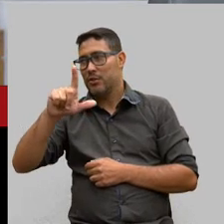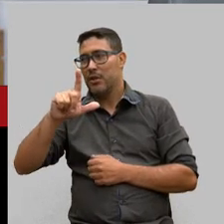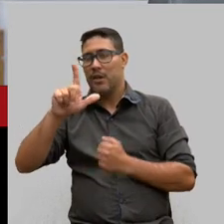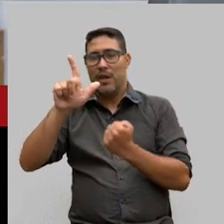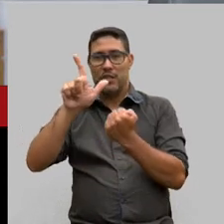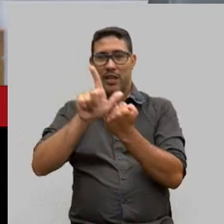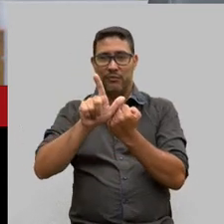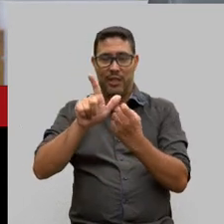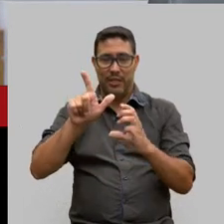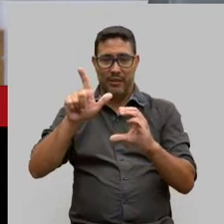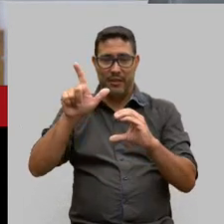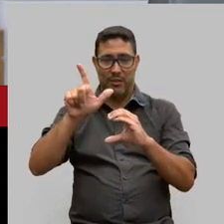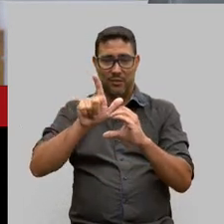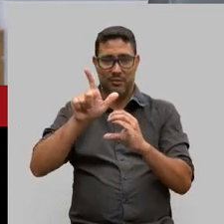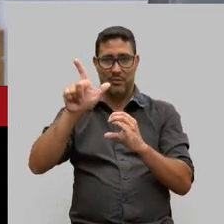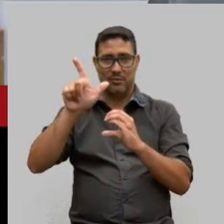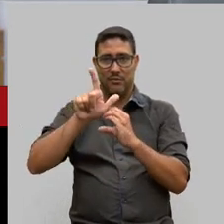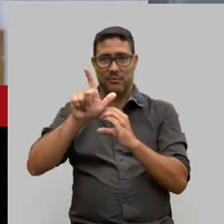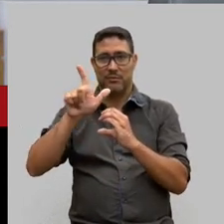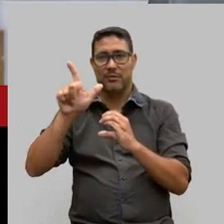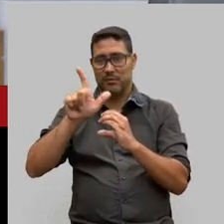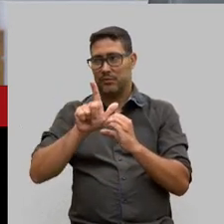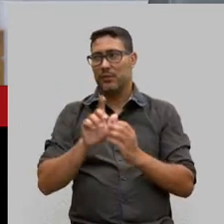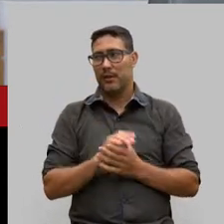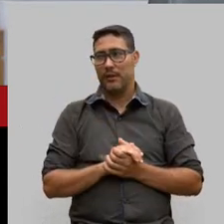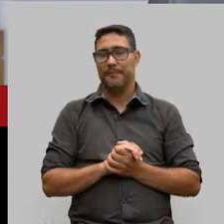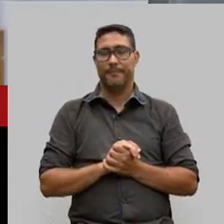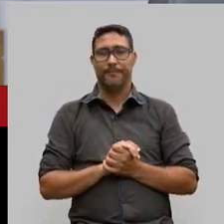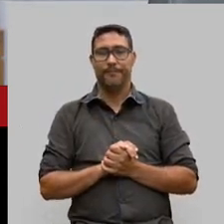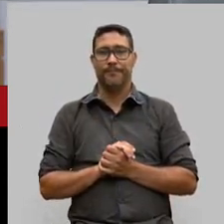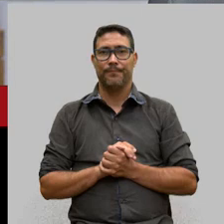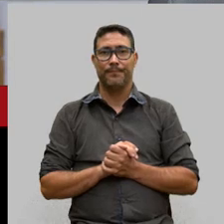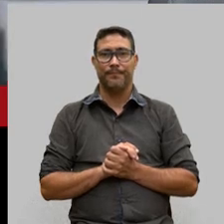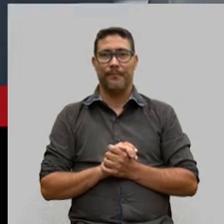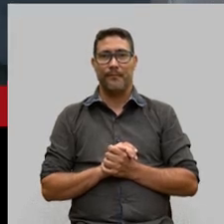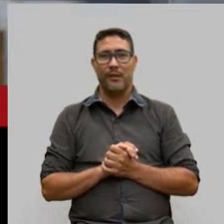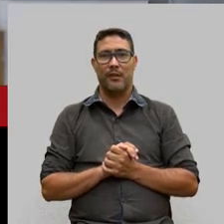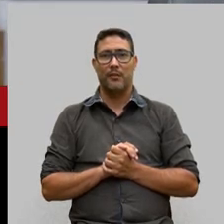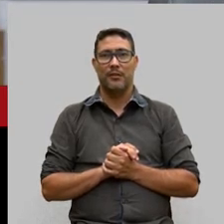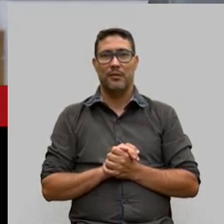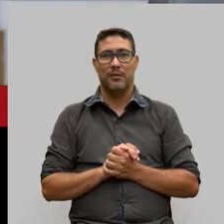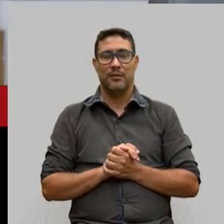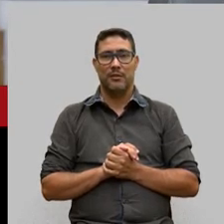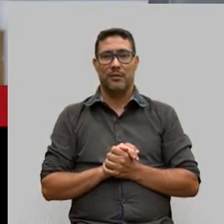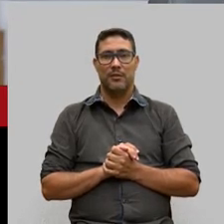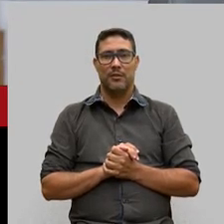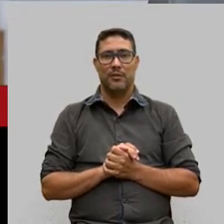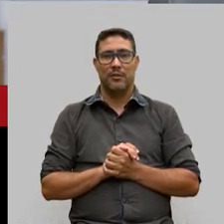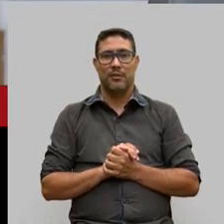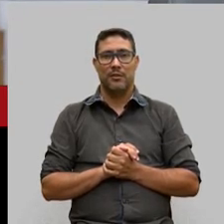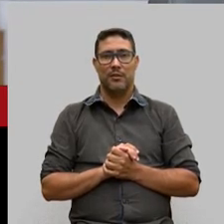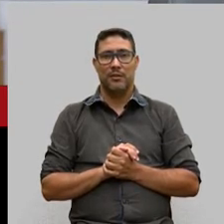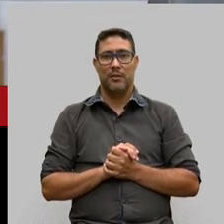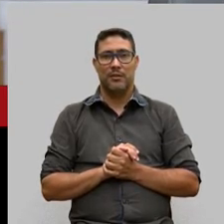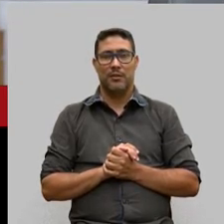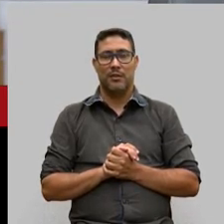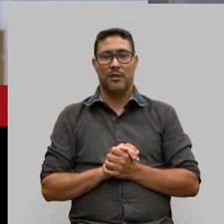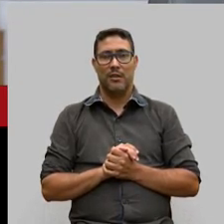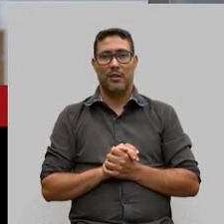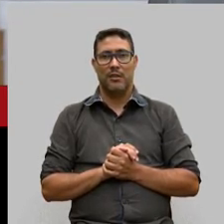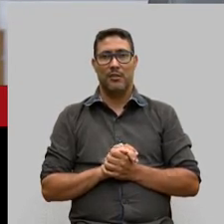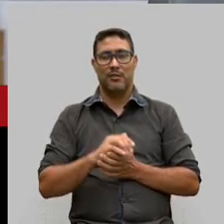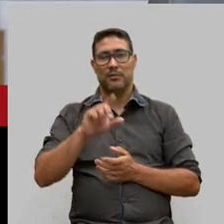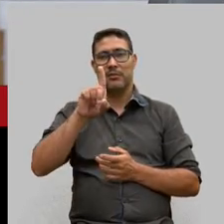o o oito oito então oito e no dia